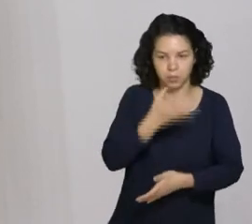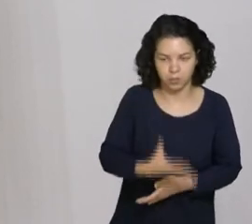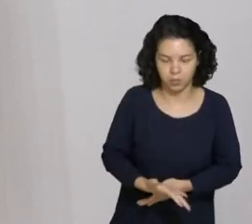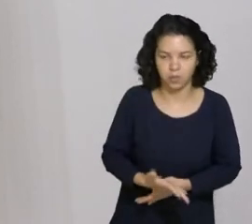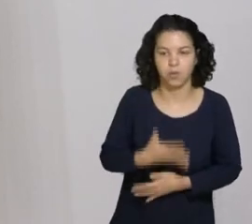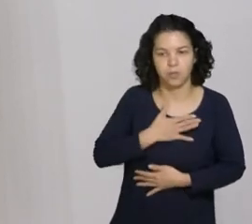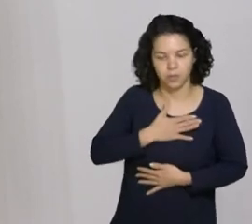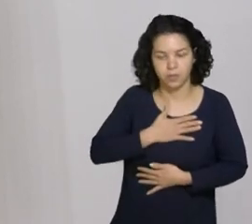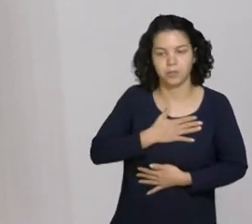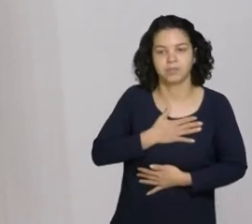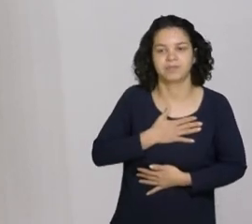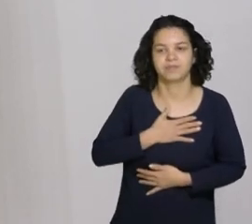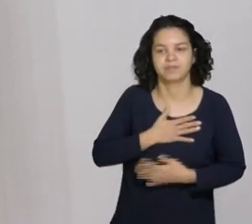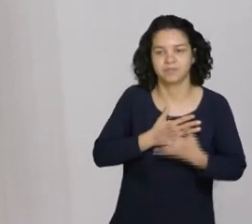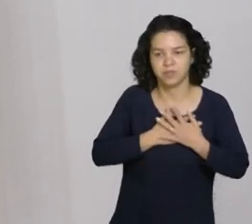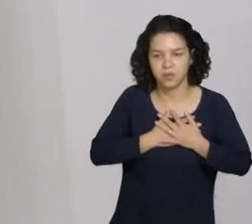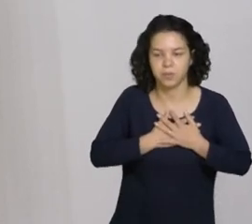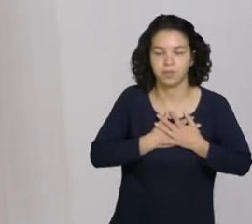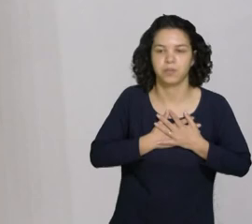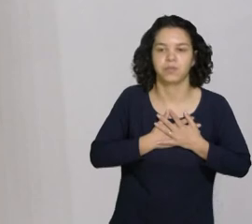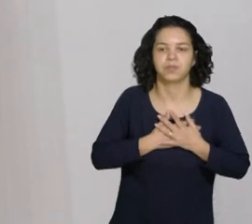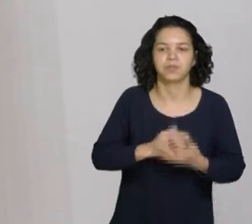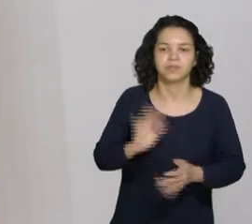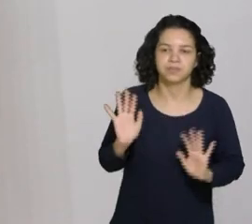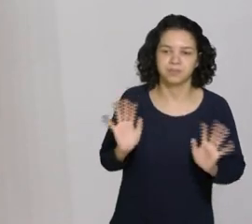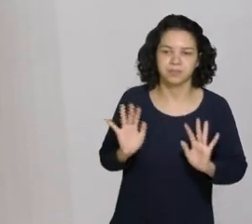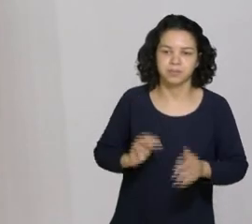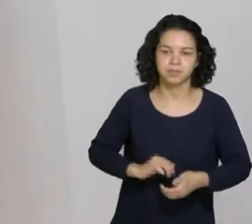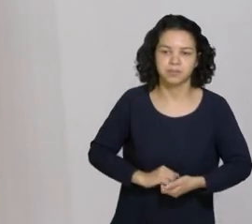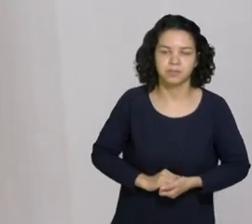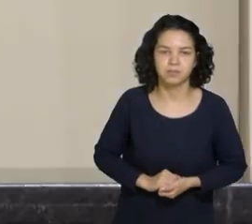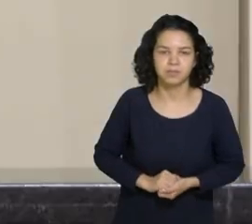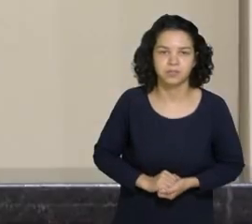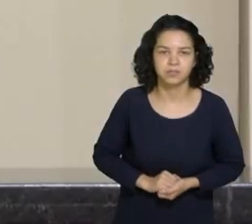só a palavra da minha pessoa a ir até breve outro